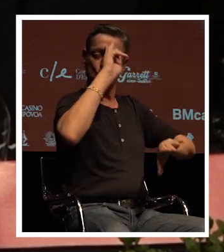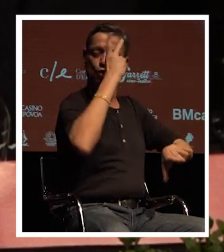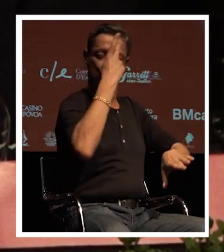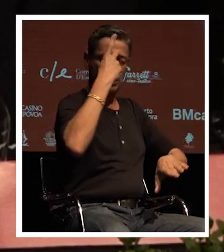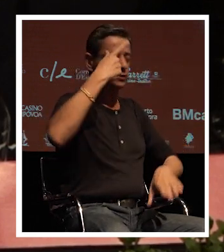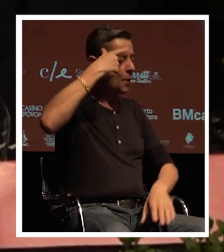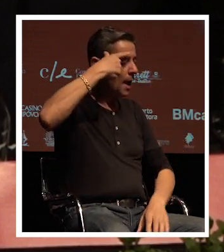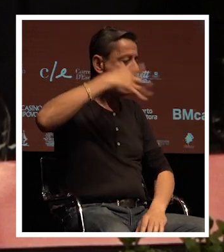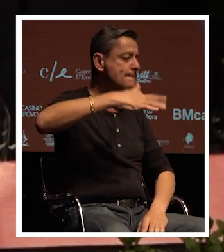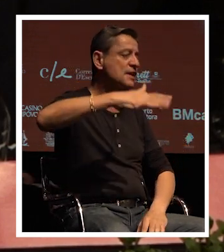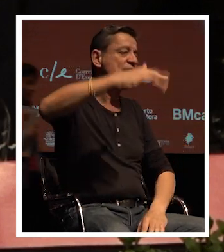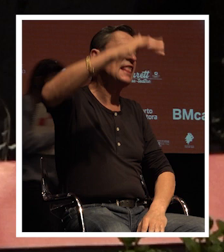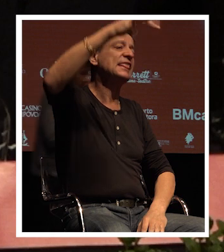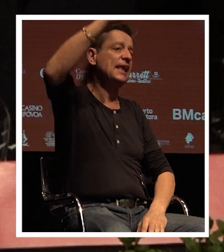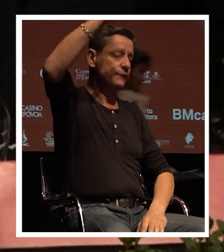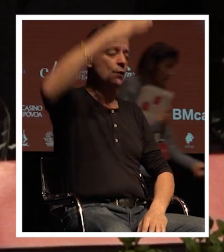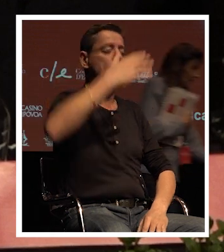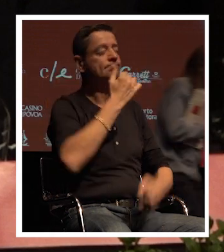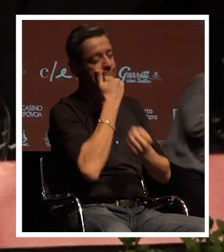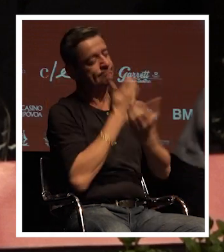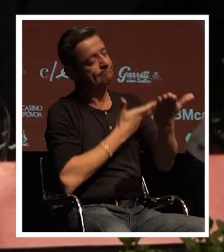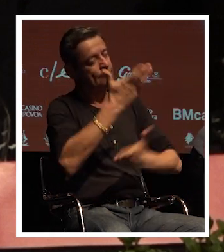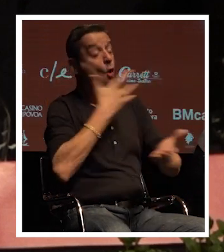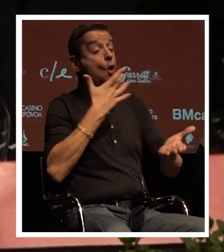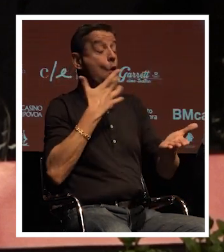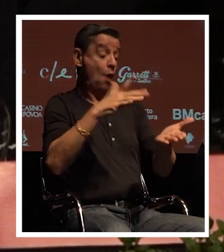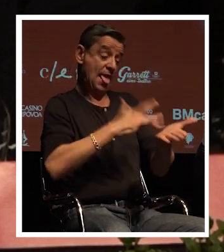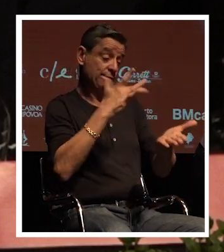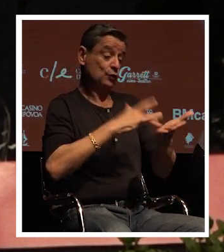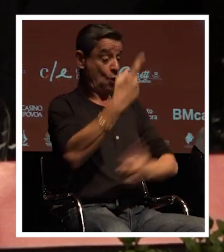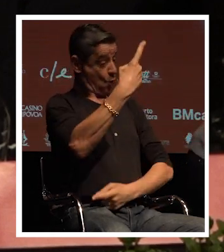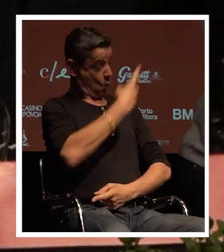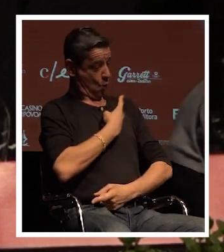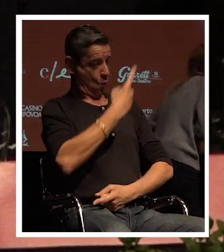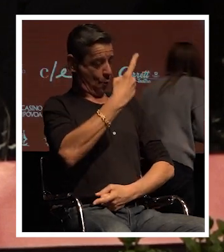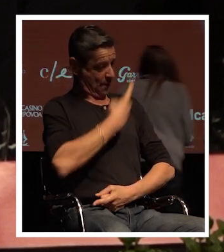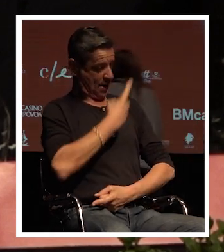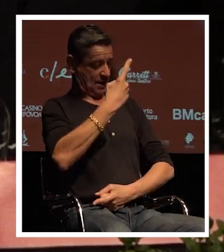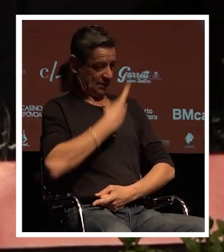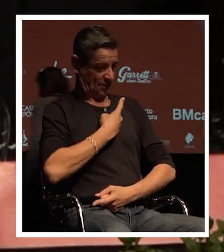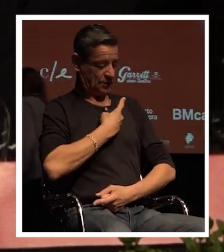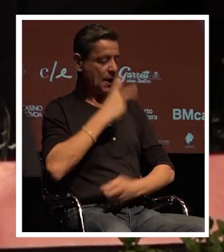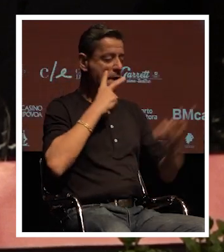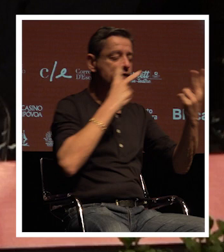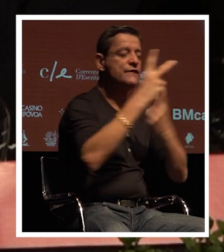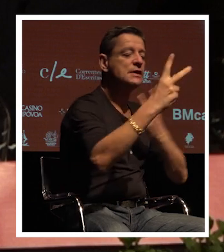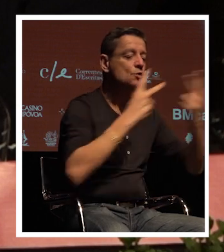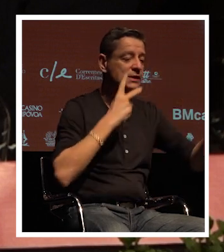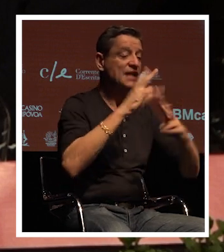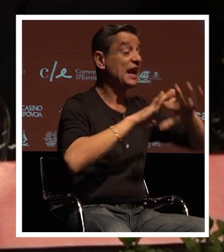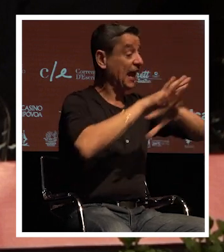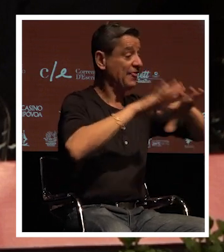imaginativo que pressupõe a empatia a que os livros obrigam do que a métrica das visualizações das